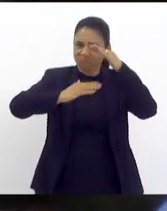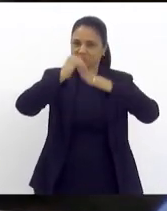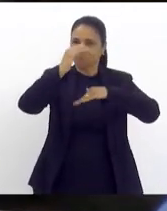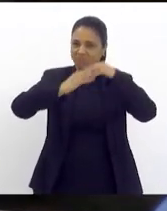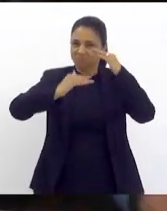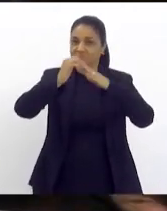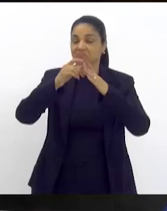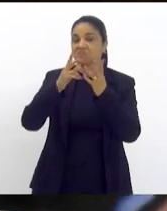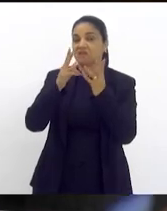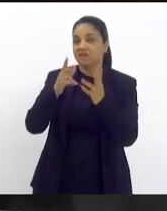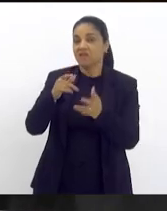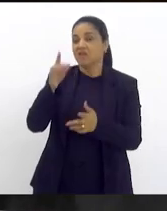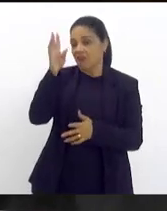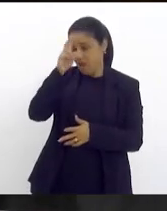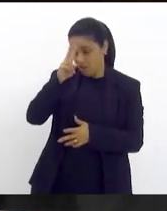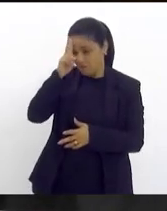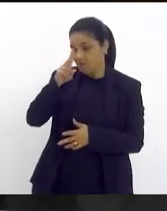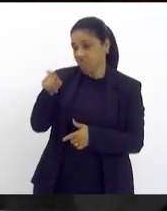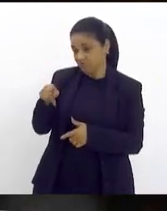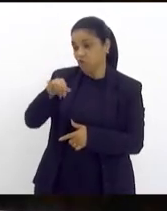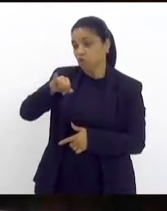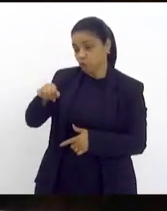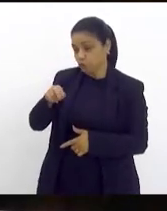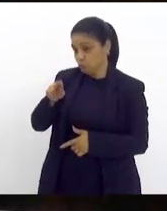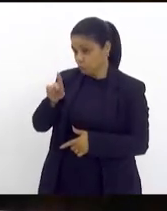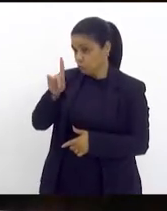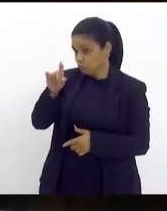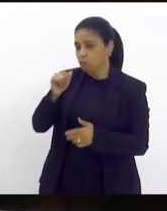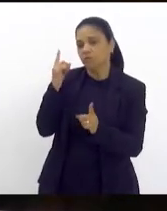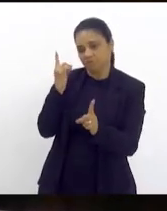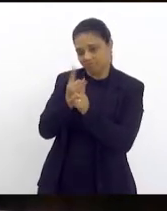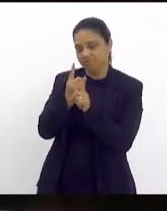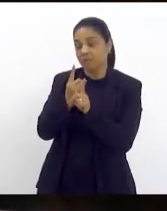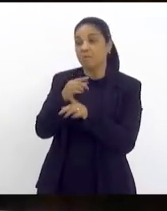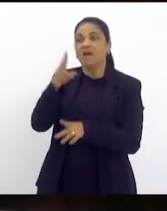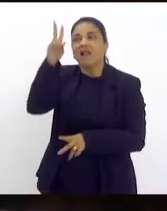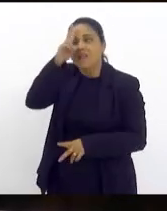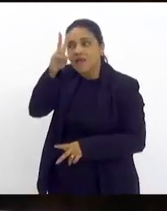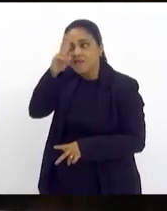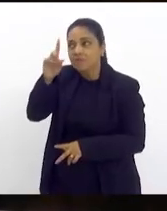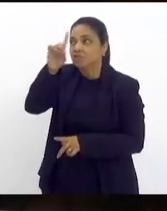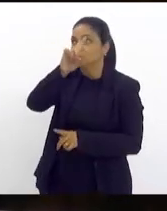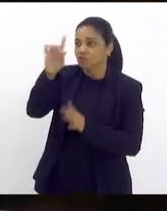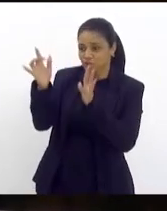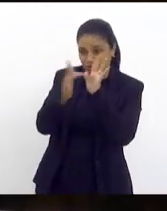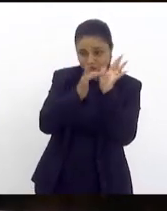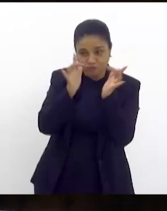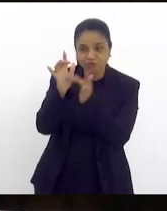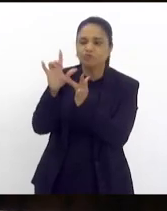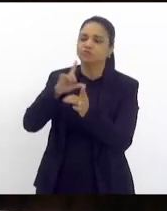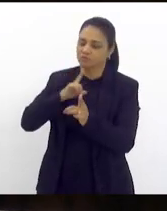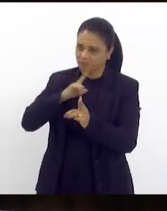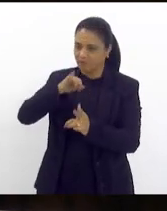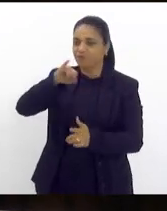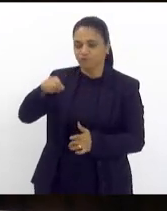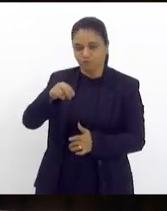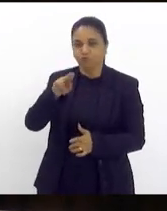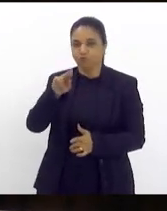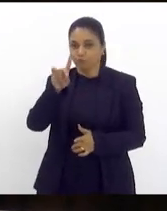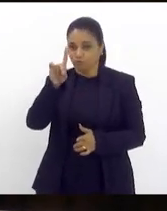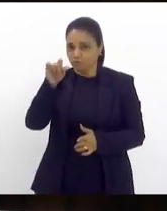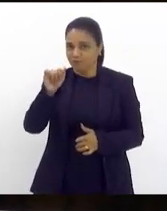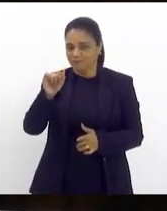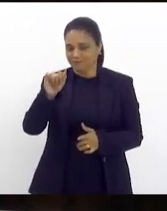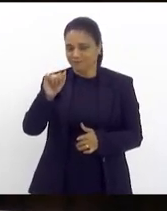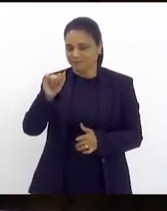Judas você vai encontrar. Mas lembre-se que Jesus também teve um Judas na vida.